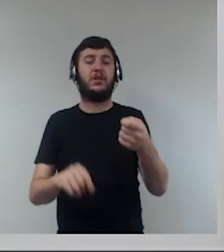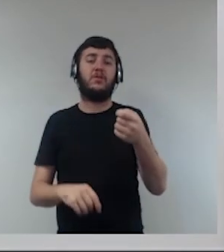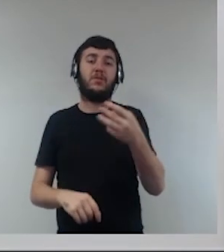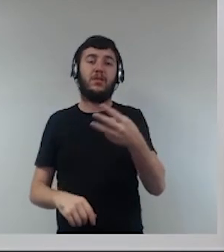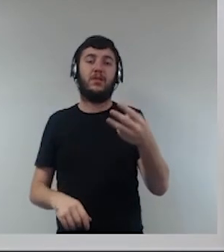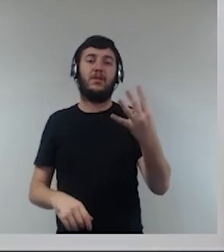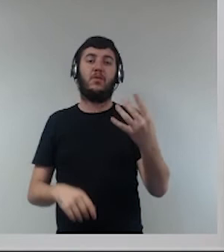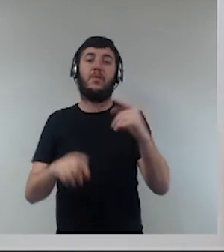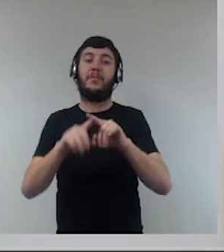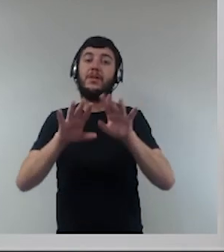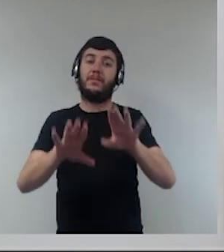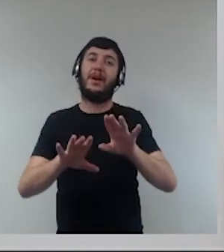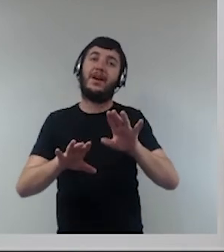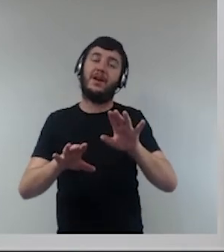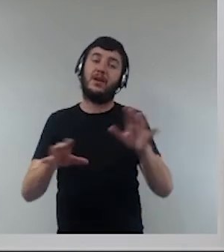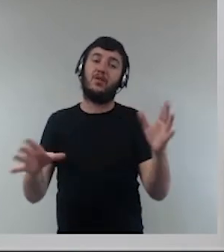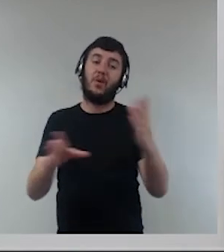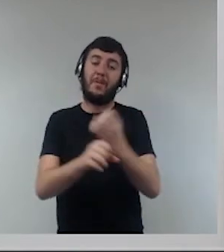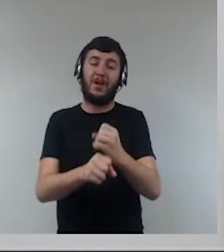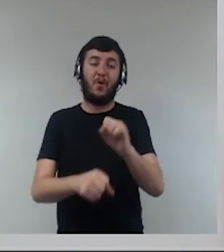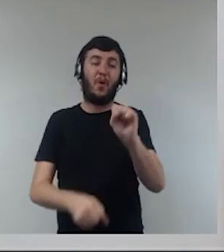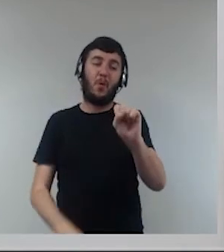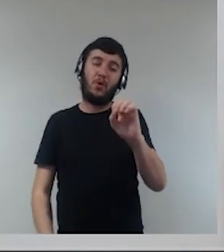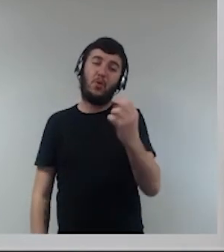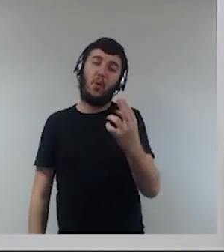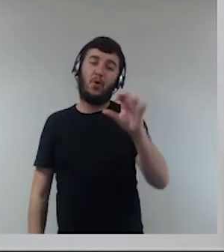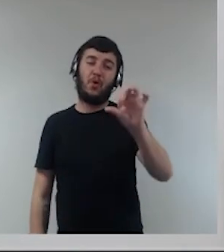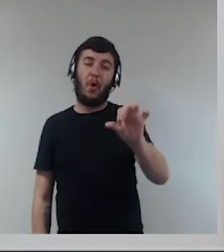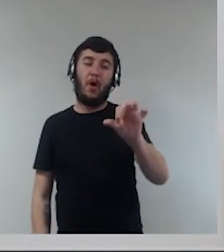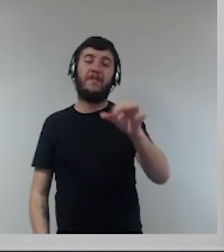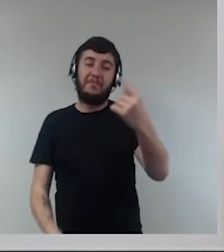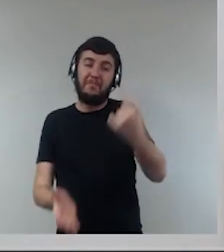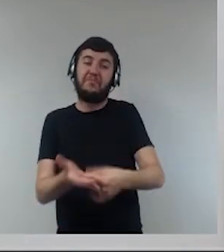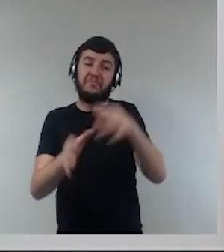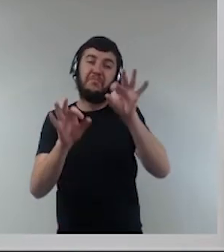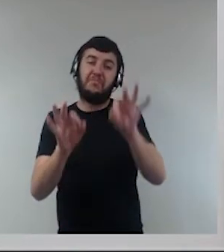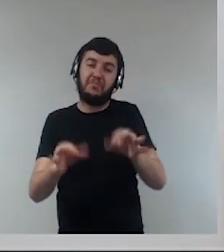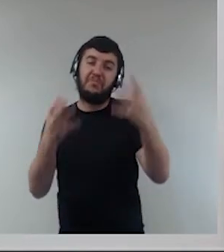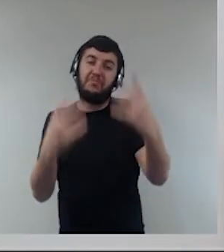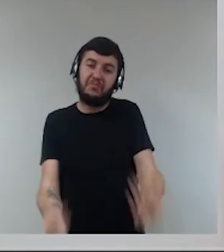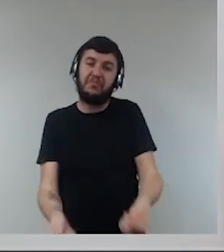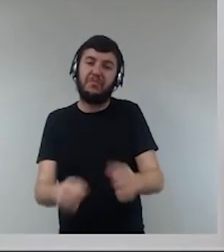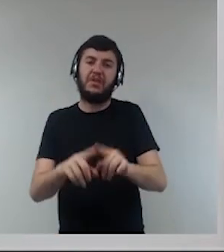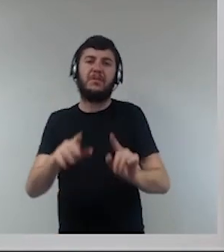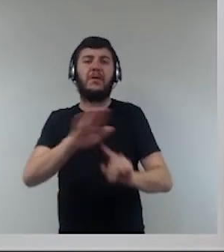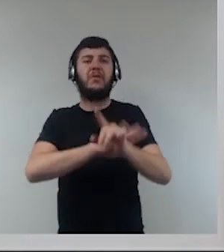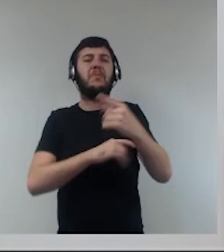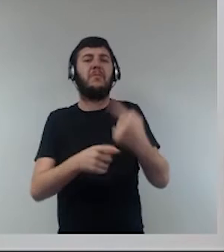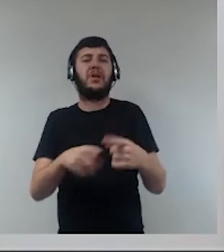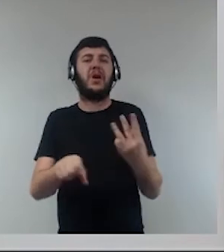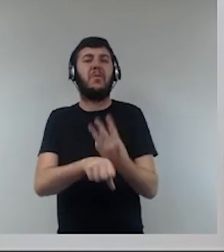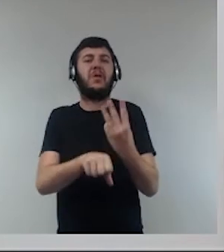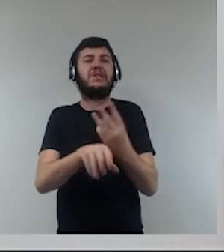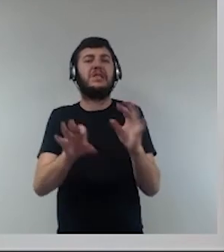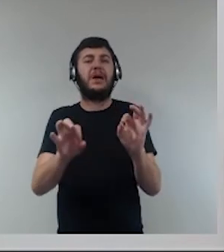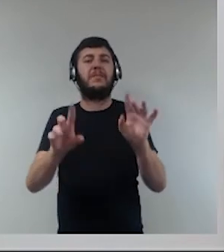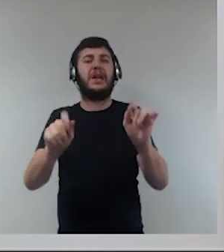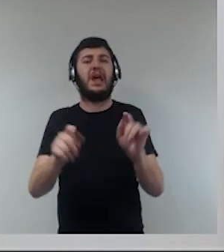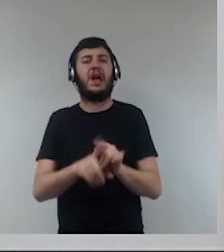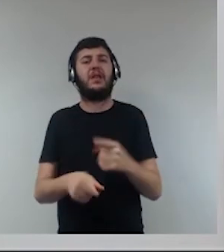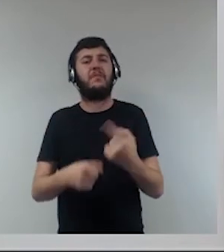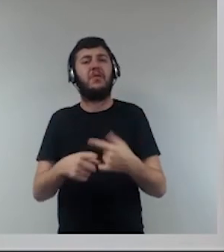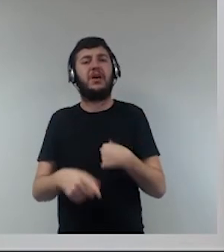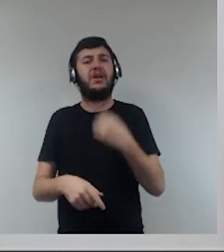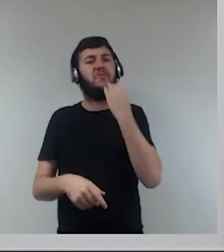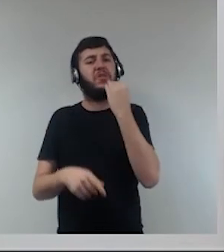num acordo. 8 ou 9. Aí eu pergunto, por que não fazer isso pelo WhatsApp? Né? Por que não fazer esse tipo de